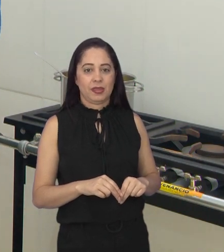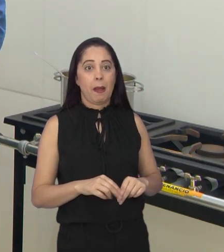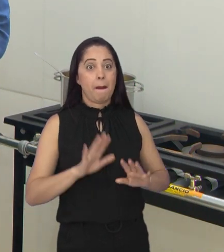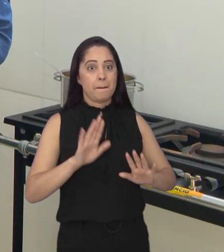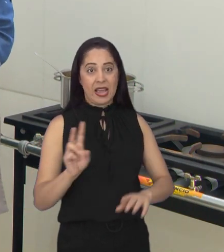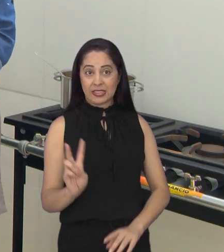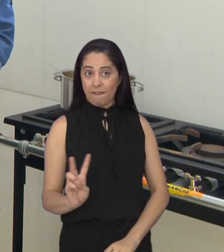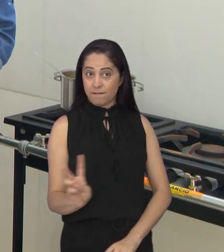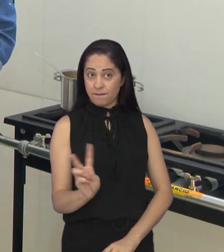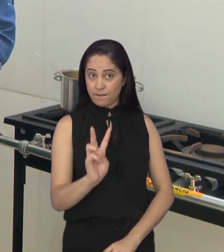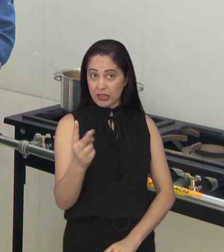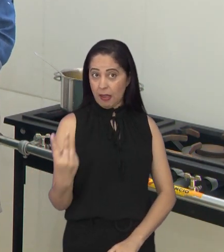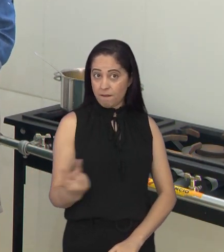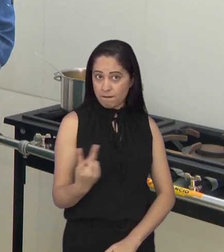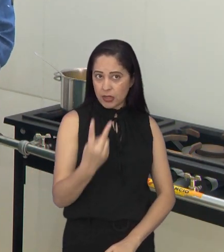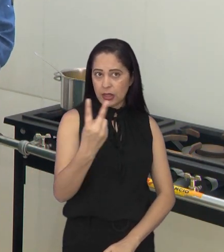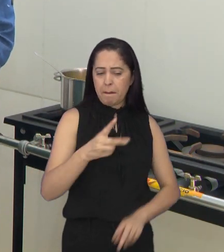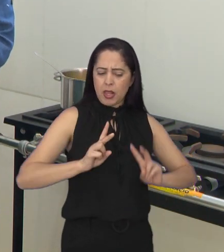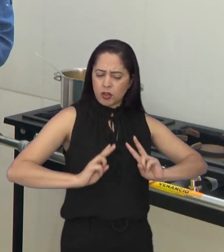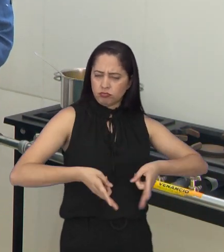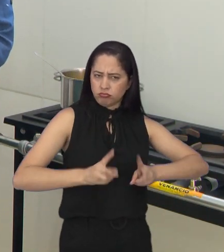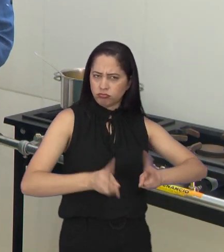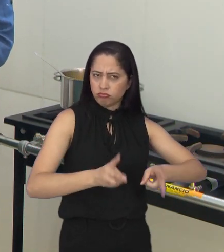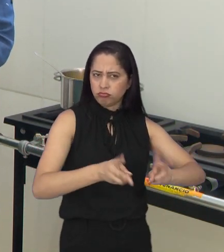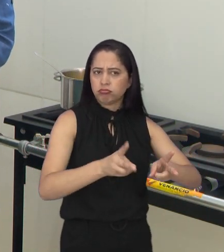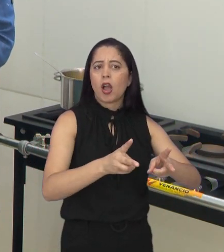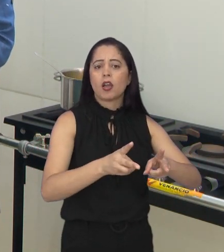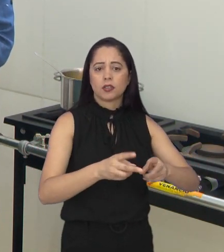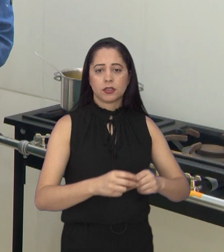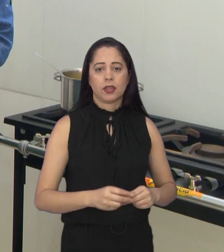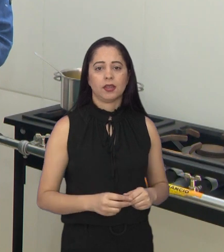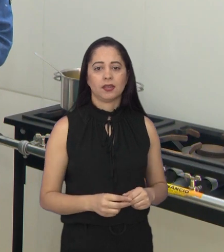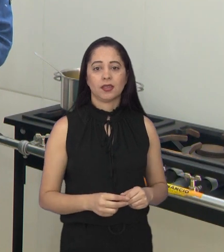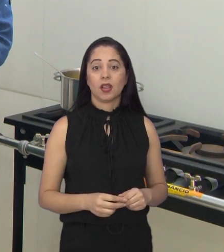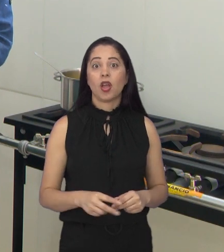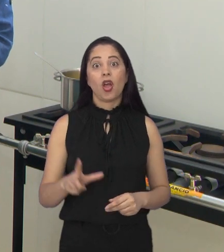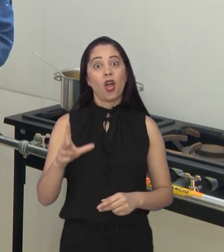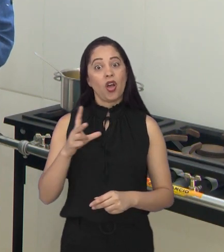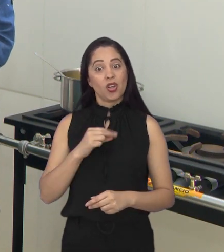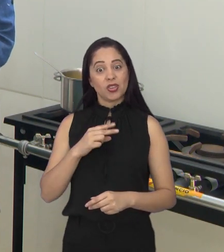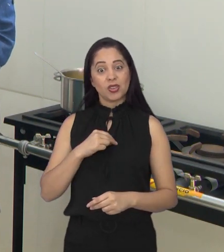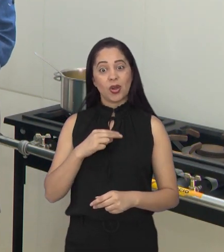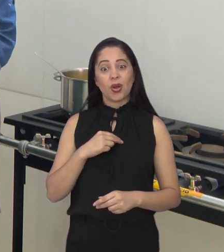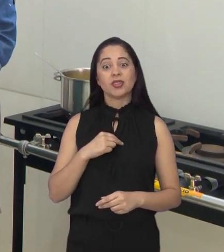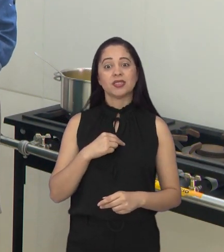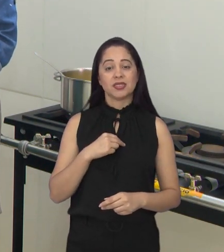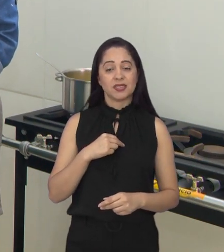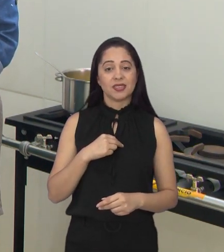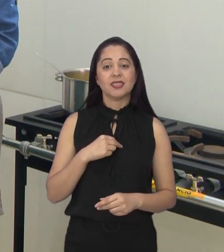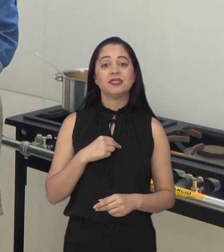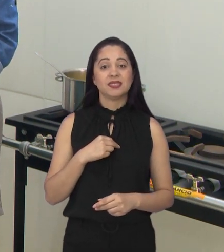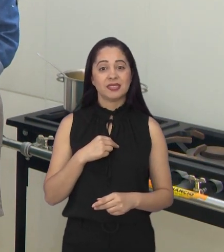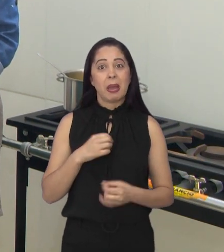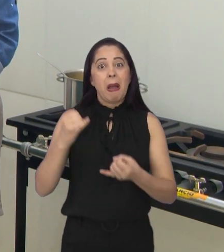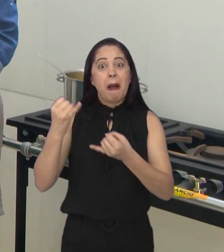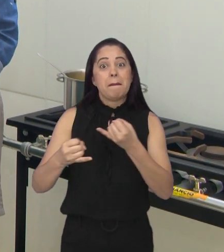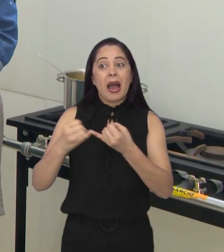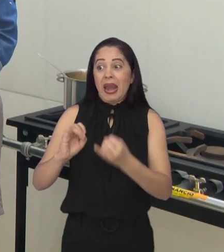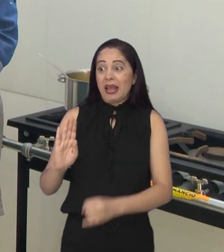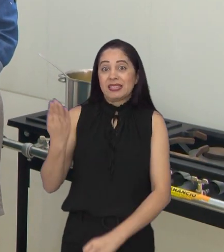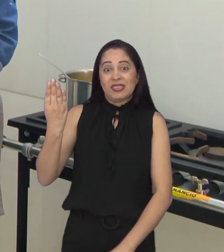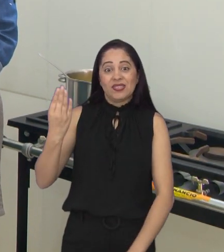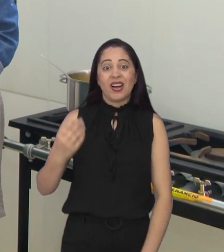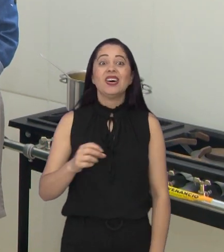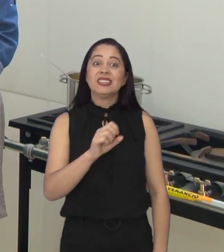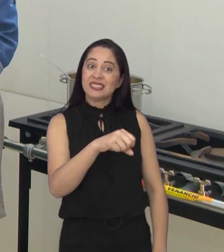gente permaneça com a qualidade, com todas as proteínas, todas as vitaminas. Parece até, assim...